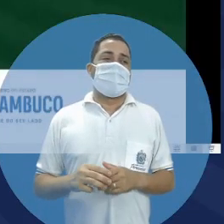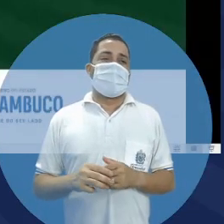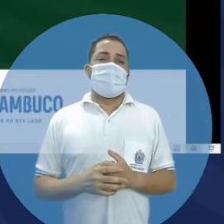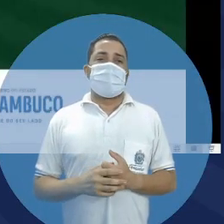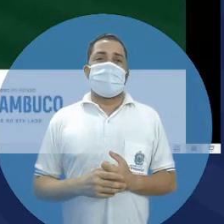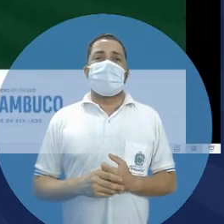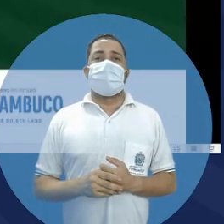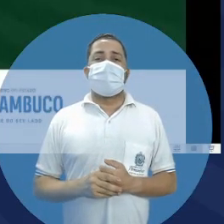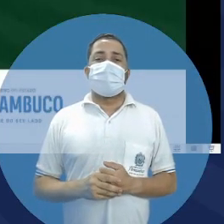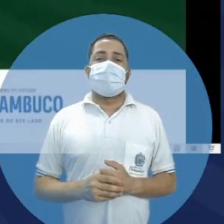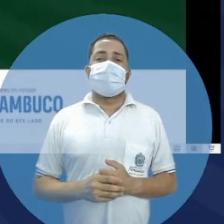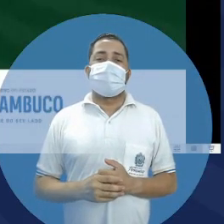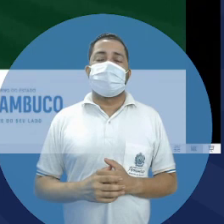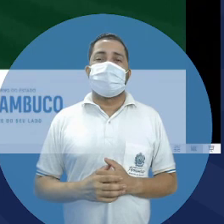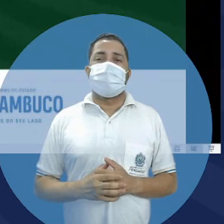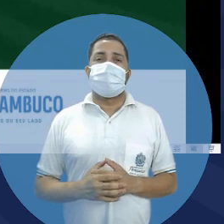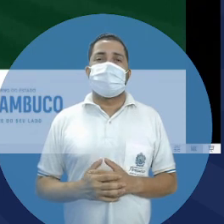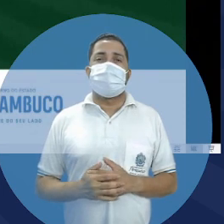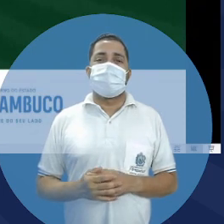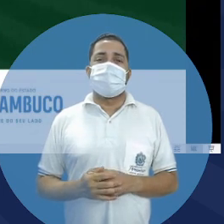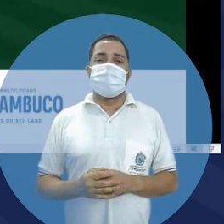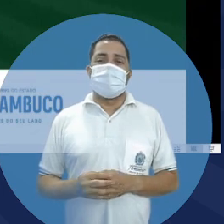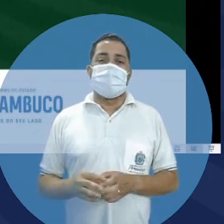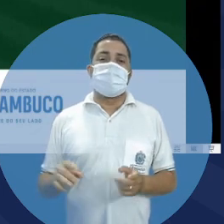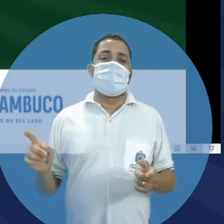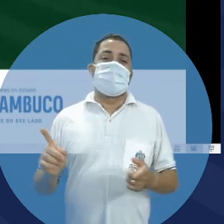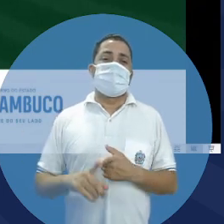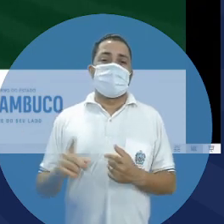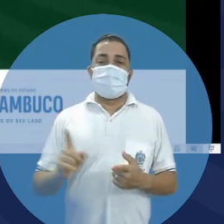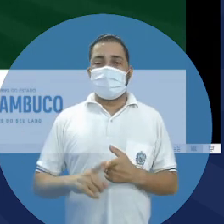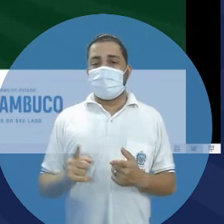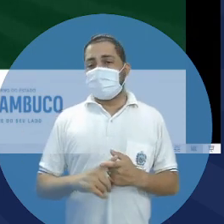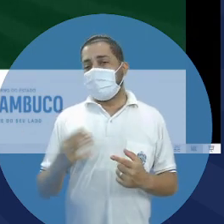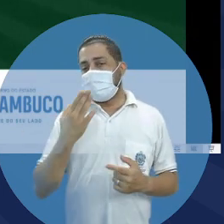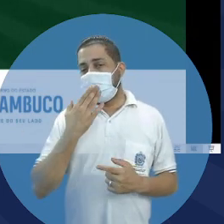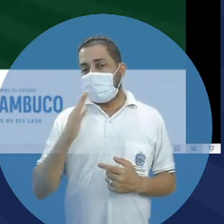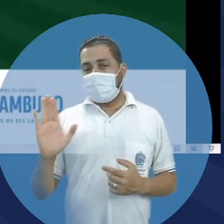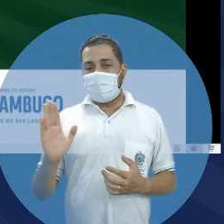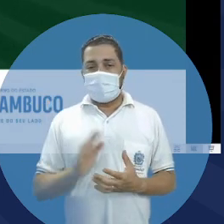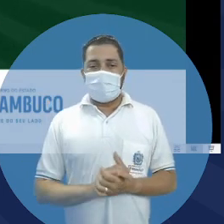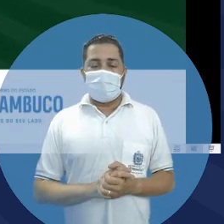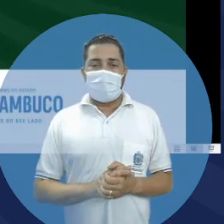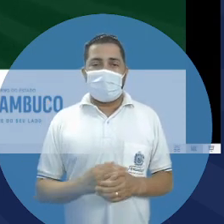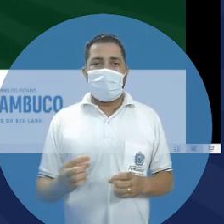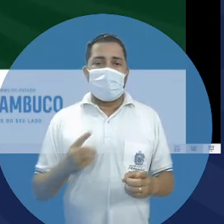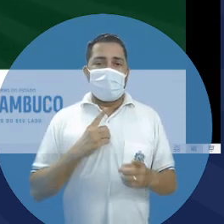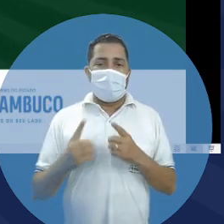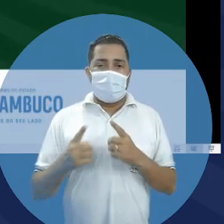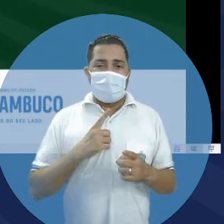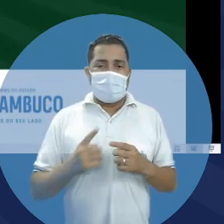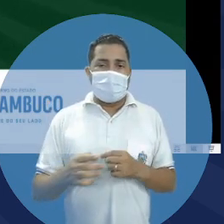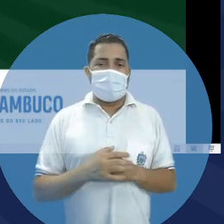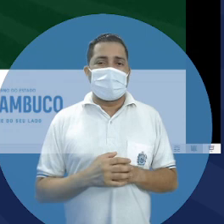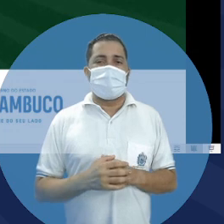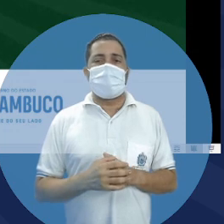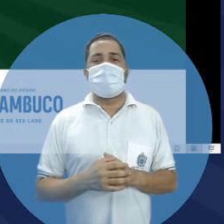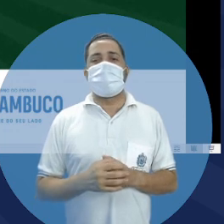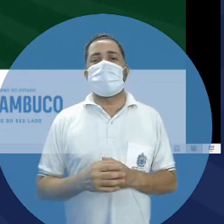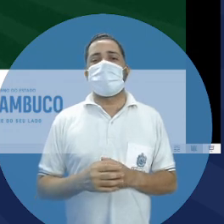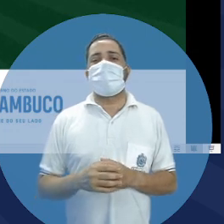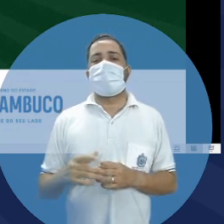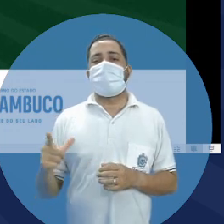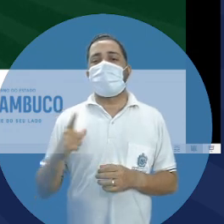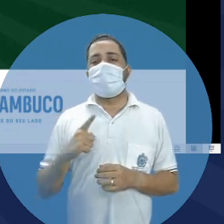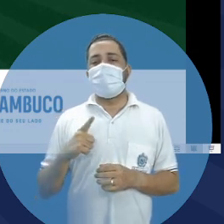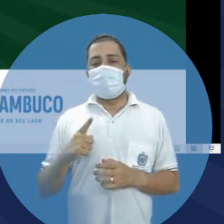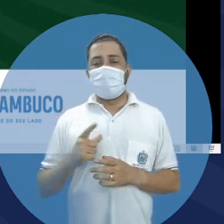favor. Então, foi preferido o tema dialogando entre os gêneros para tratar isso com eles, tanto com os meninos como com as meninas.